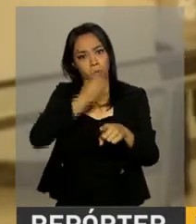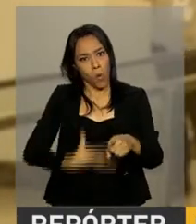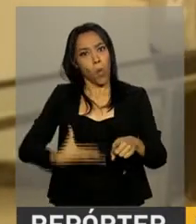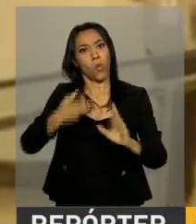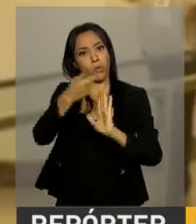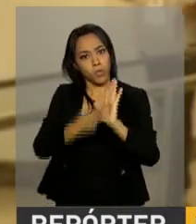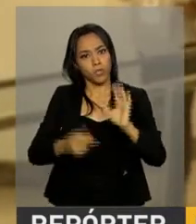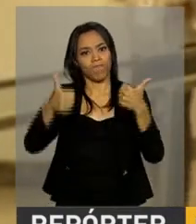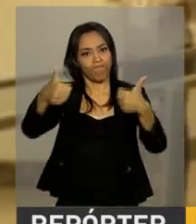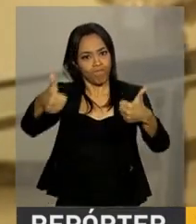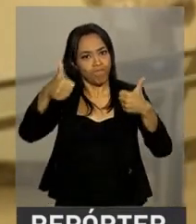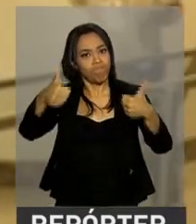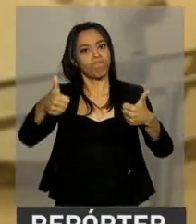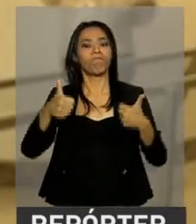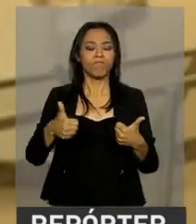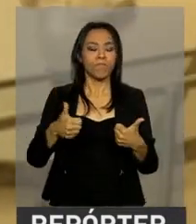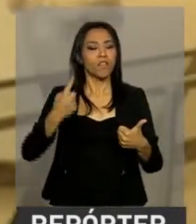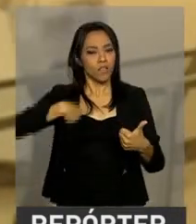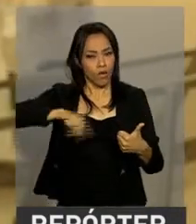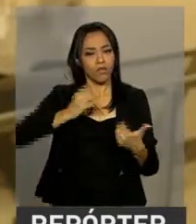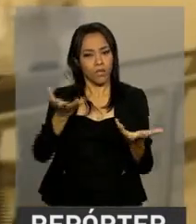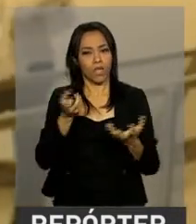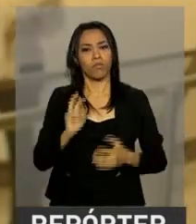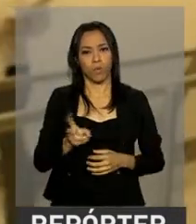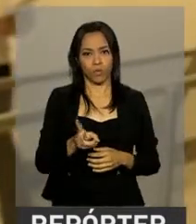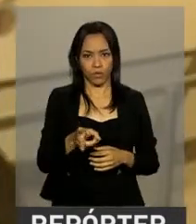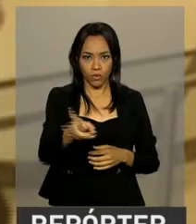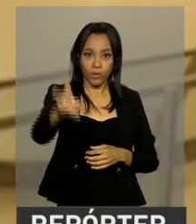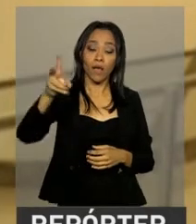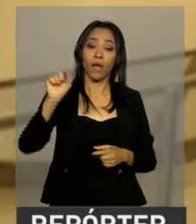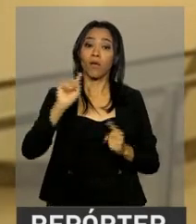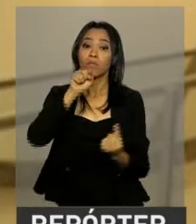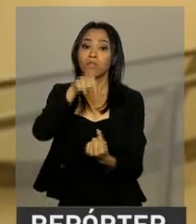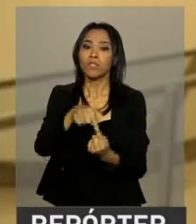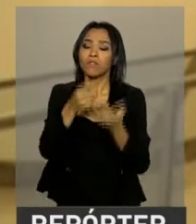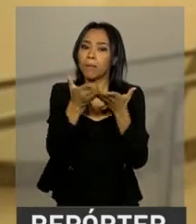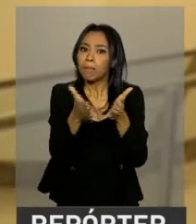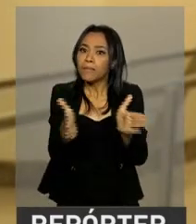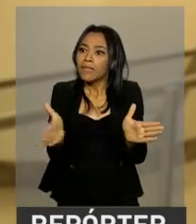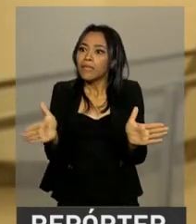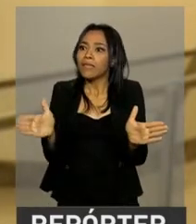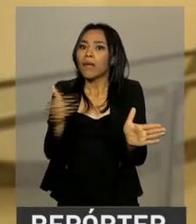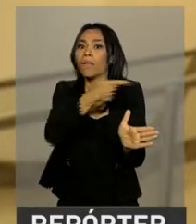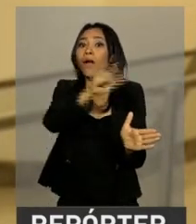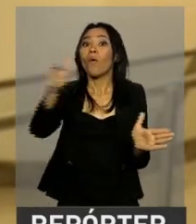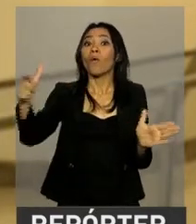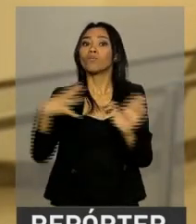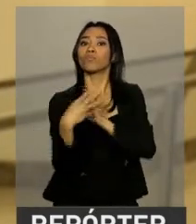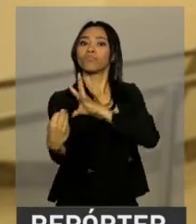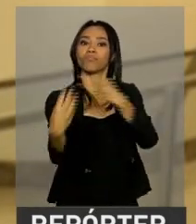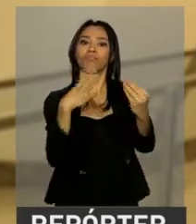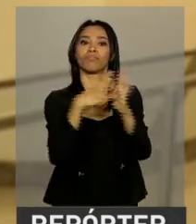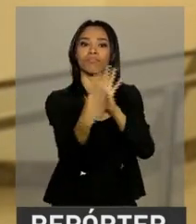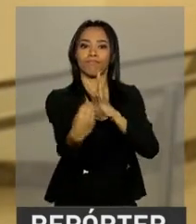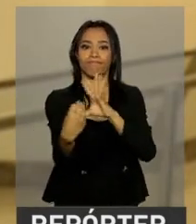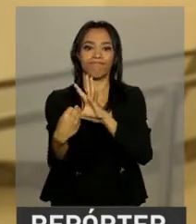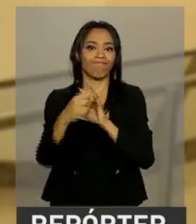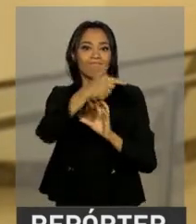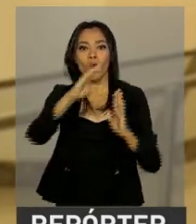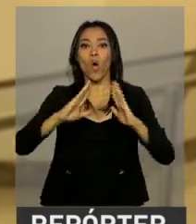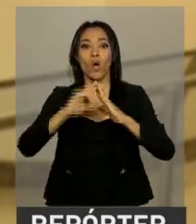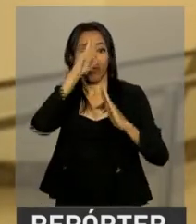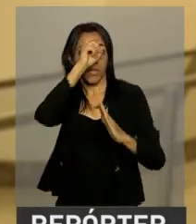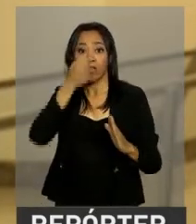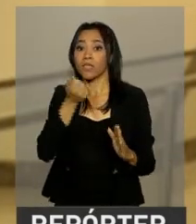ea gente espera é dar continuidade na perspectiva de ampliar esses resultados não é pra outros unidades para outros os pés que não